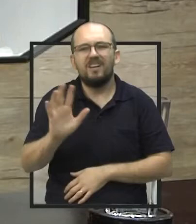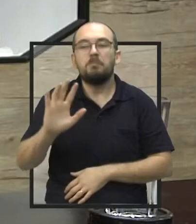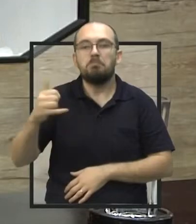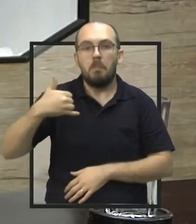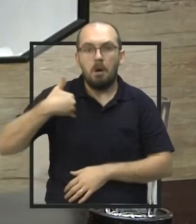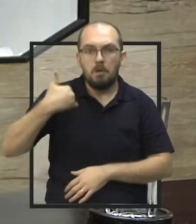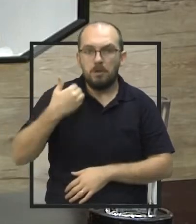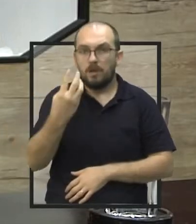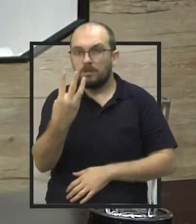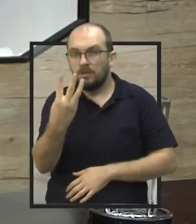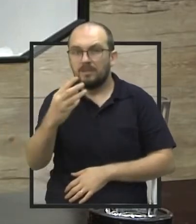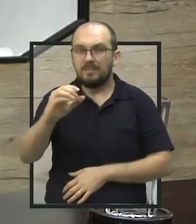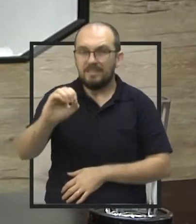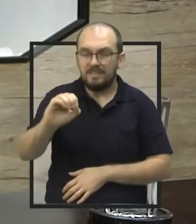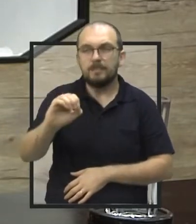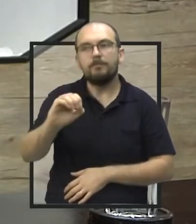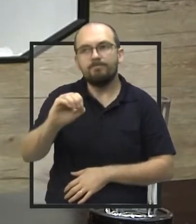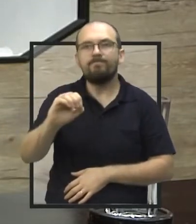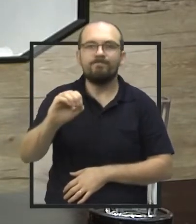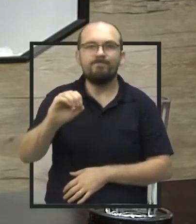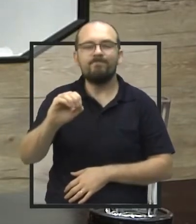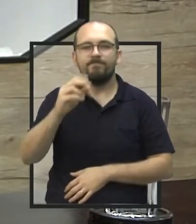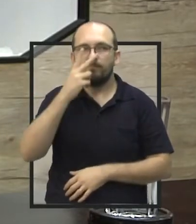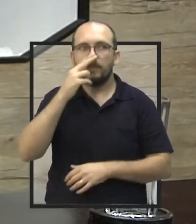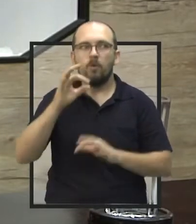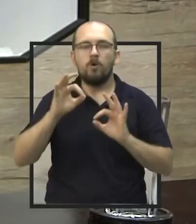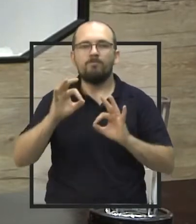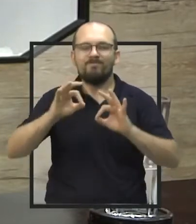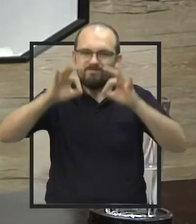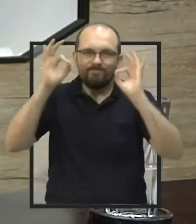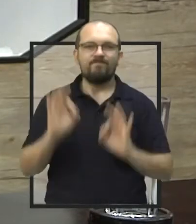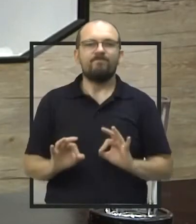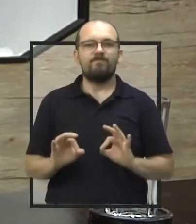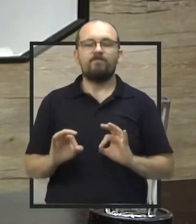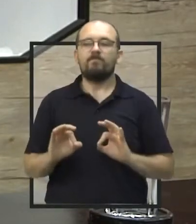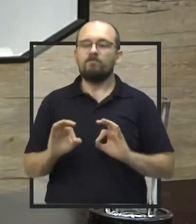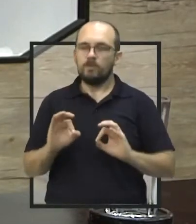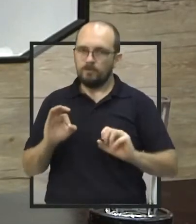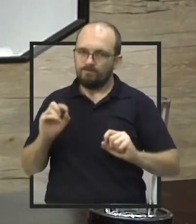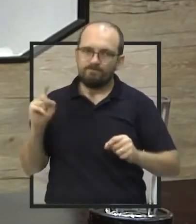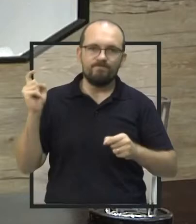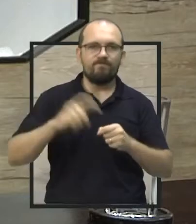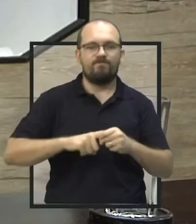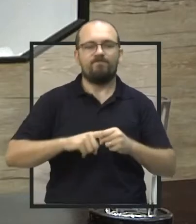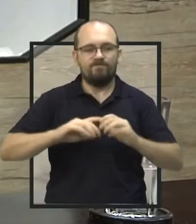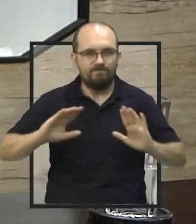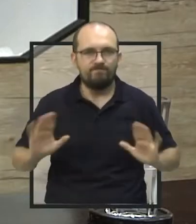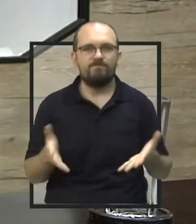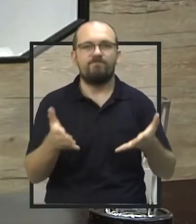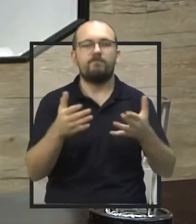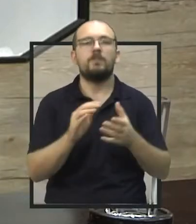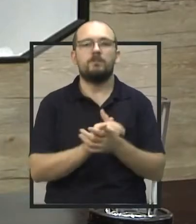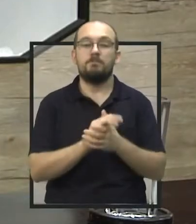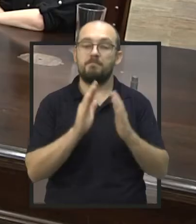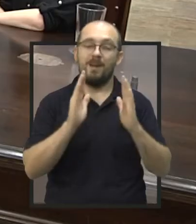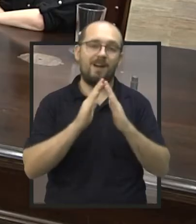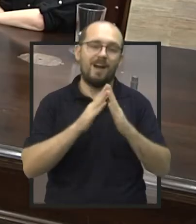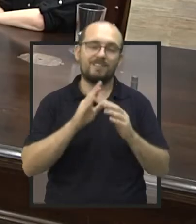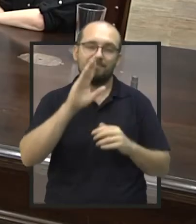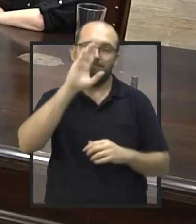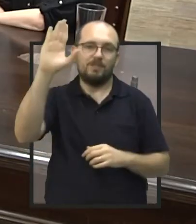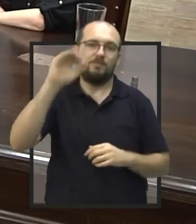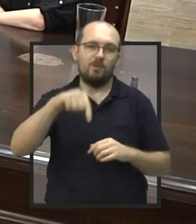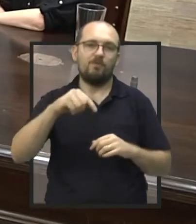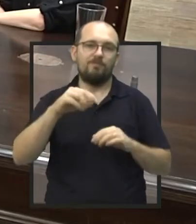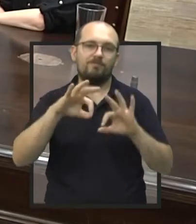Contar histórias não é muito fácil. Então eu falava, não quero escrever não, acho muito solitário essa profissão, assim, uma profissão sem